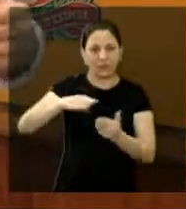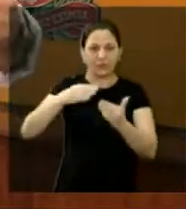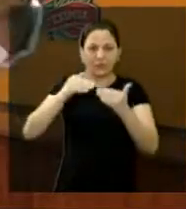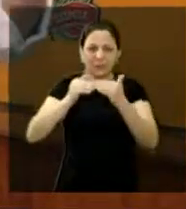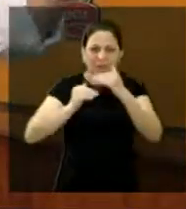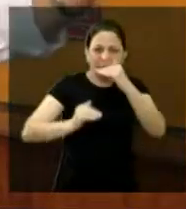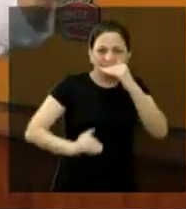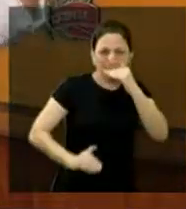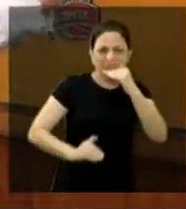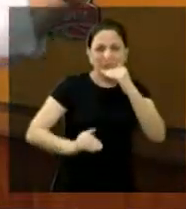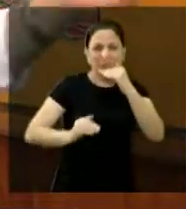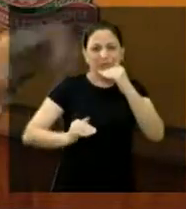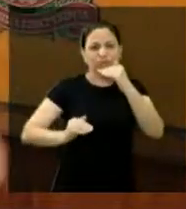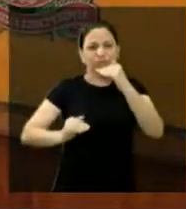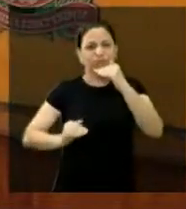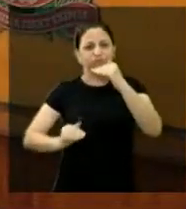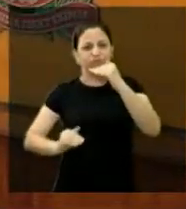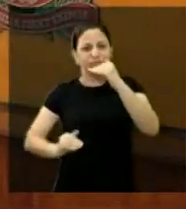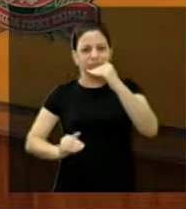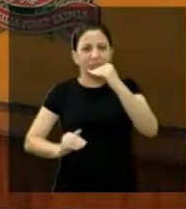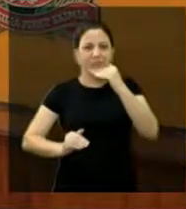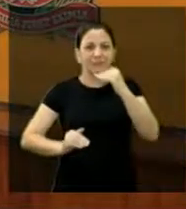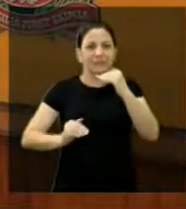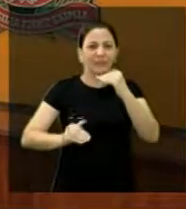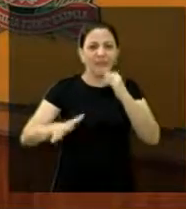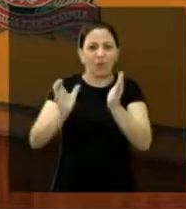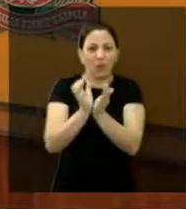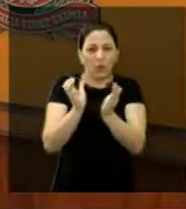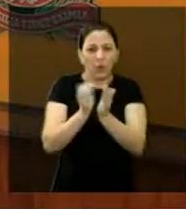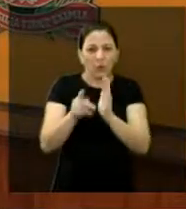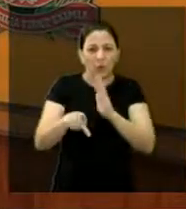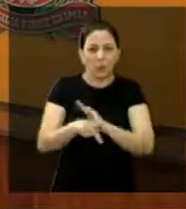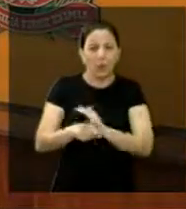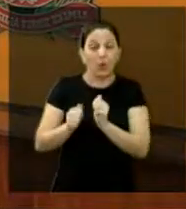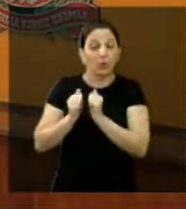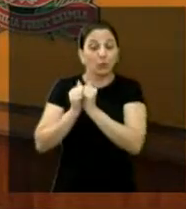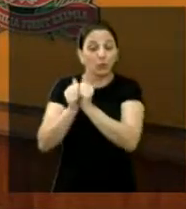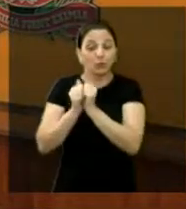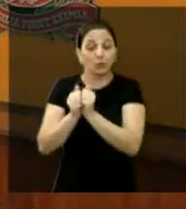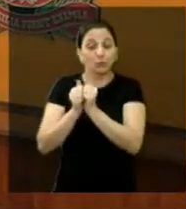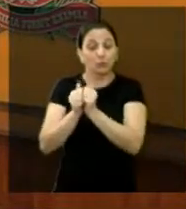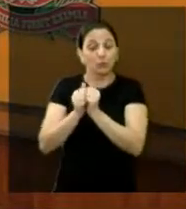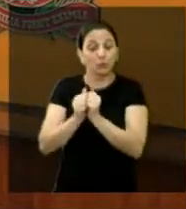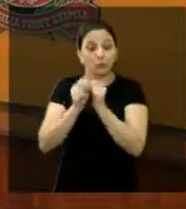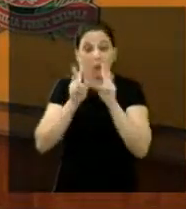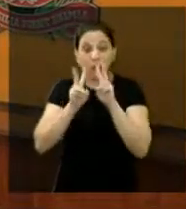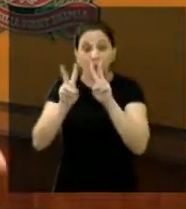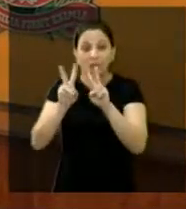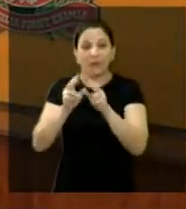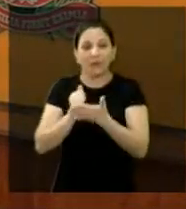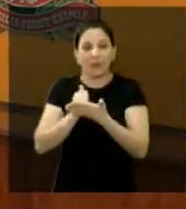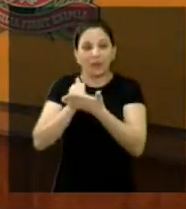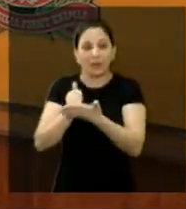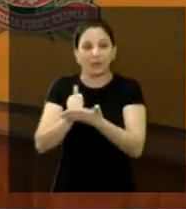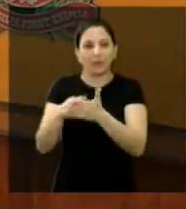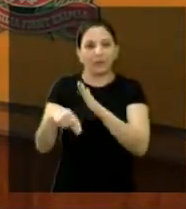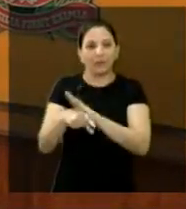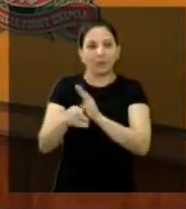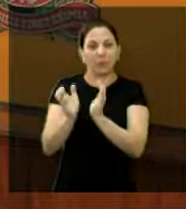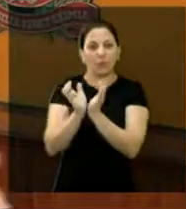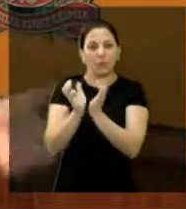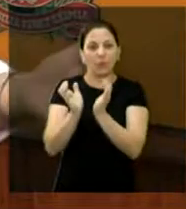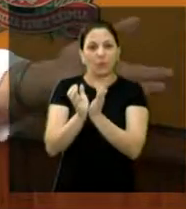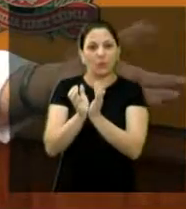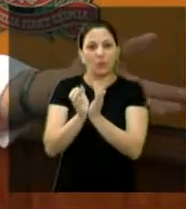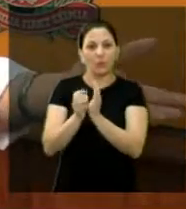uma, para outra divisão, e ele sempre ali, ó, junto, acompanhando, com a colaboração dos seus companheiros,